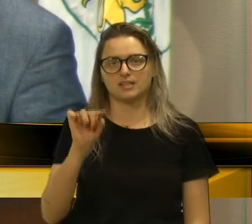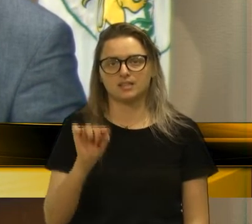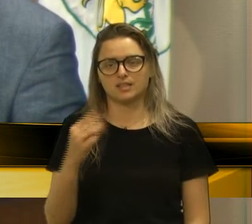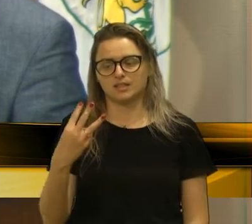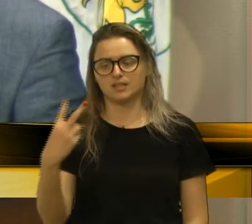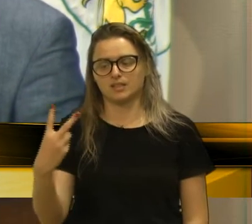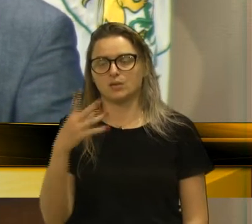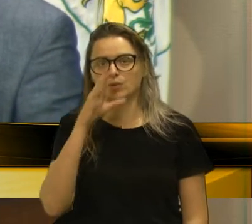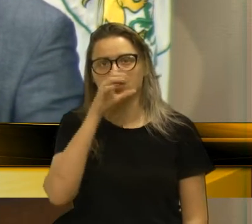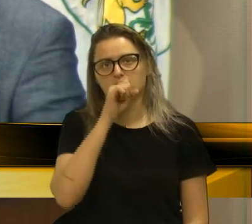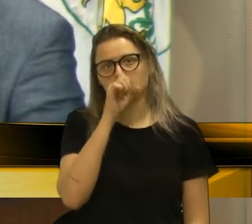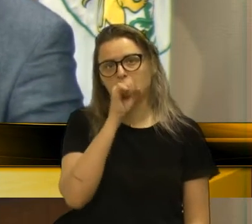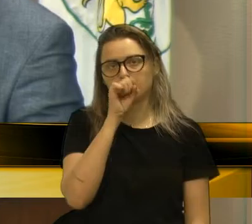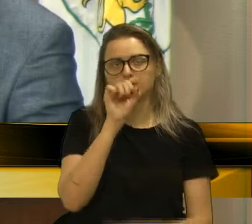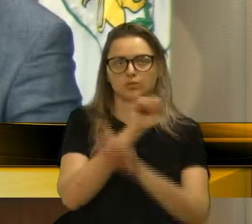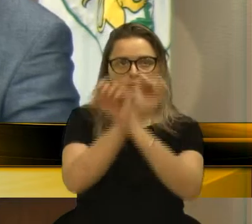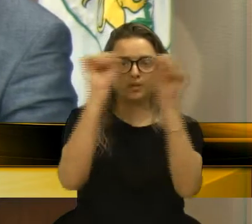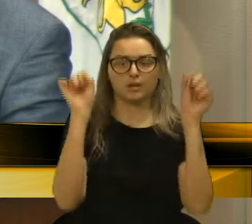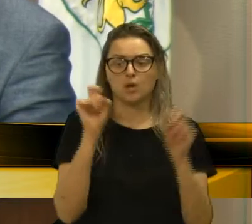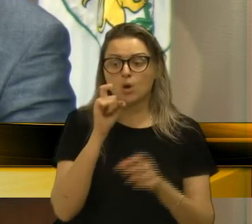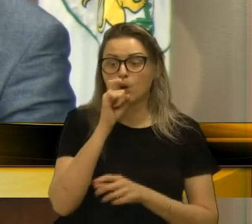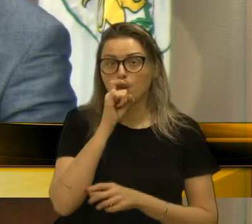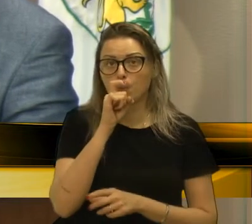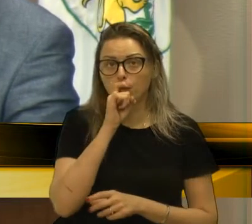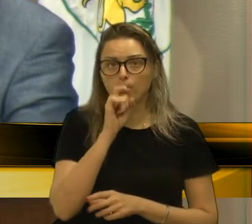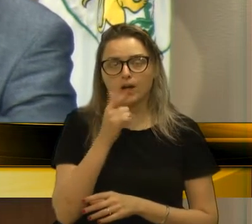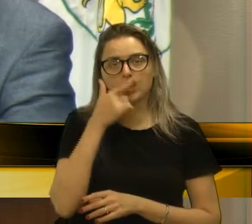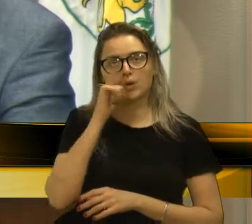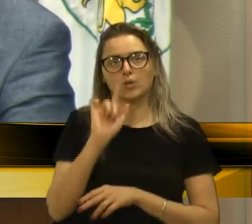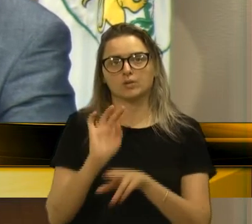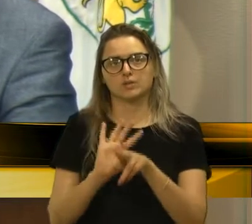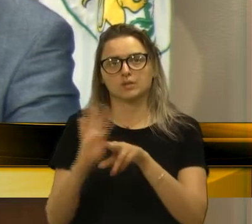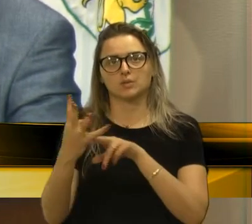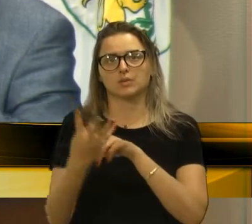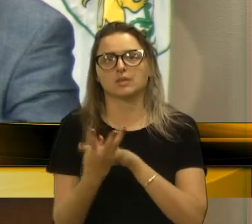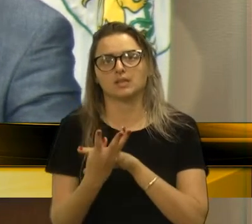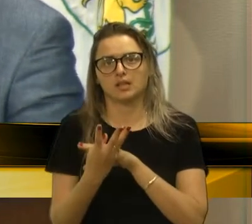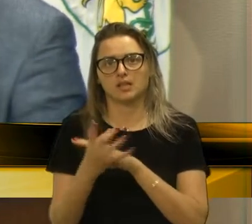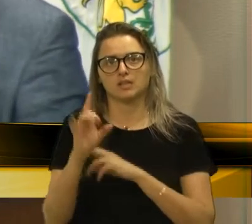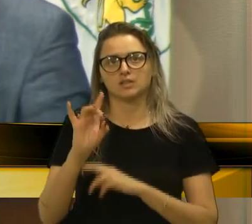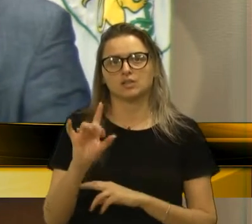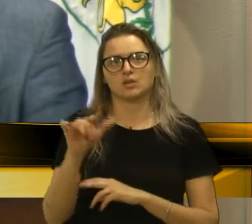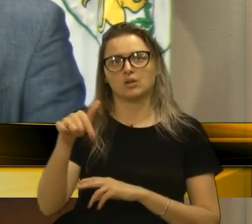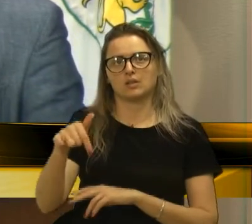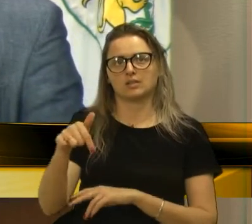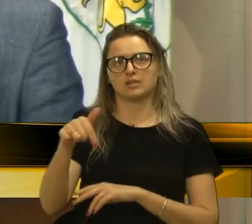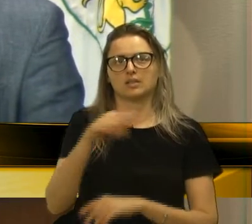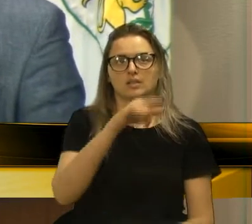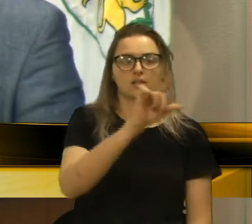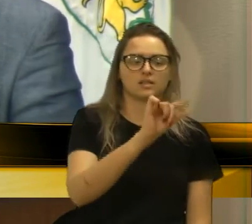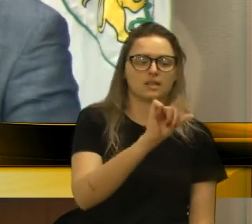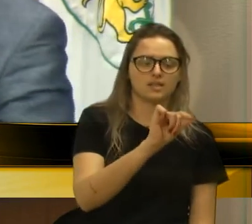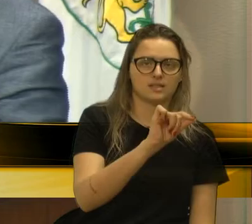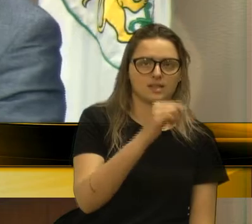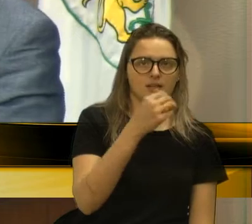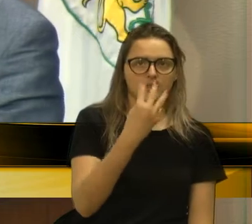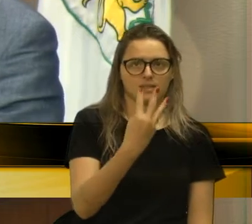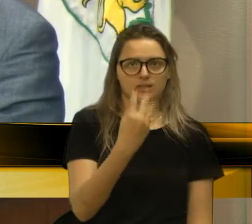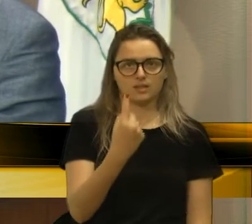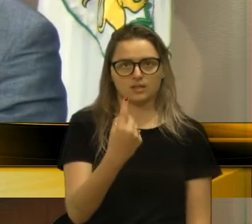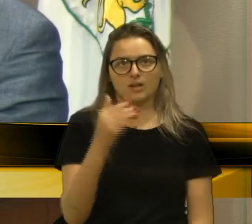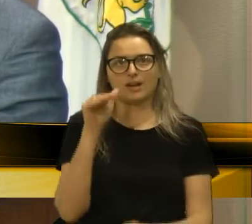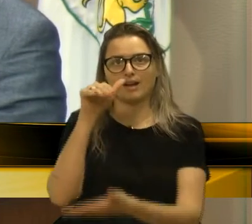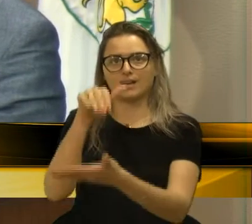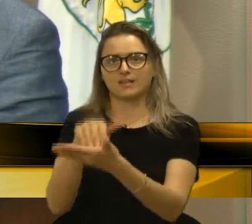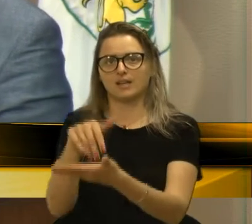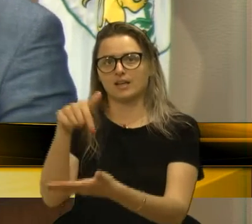manhã do sábado. O pai conseguiu enterrar esse filho só no domingo, às 7 da manhã, das 10h32 até às